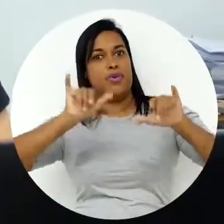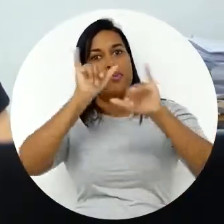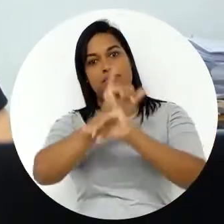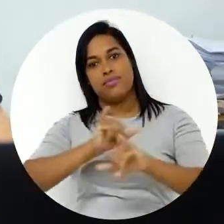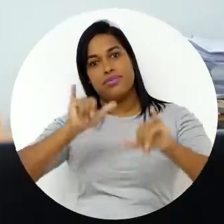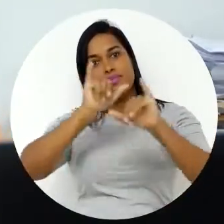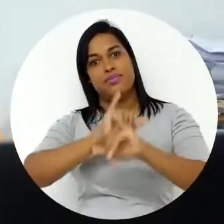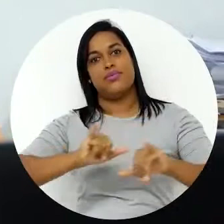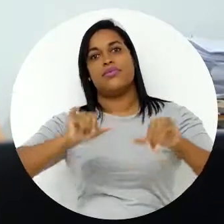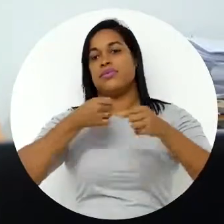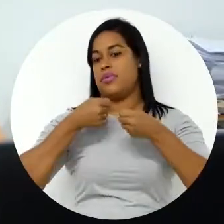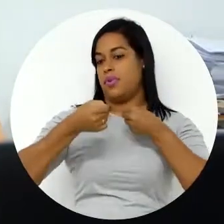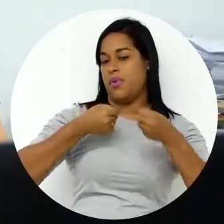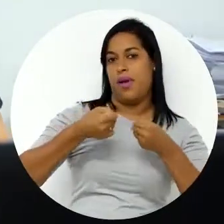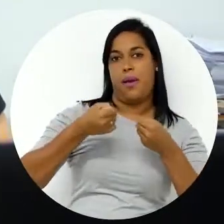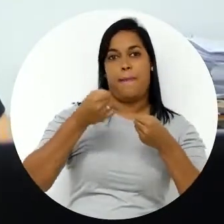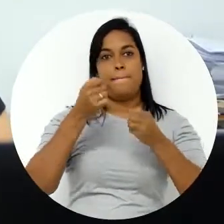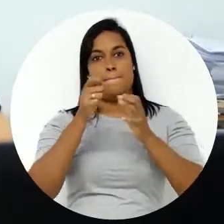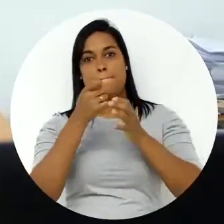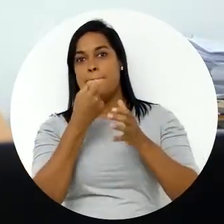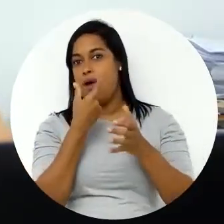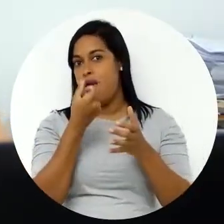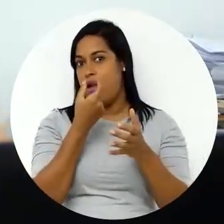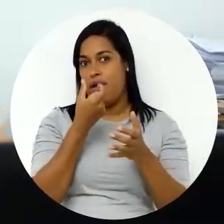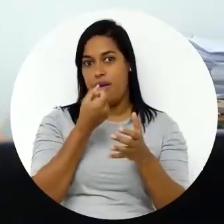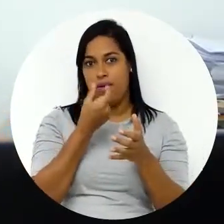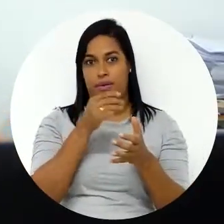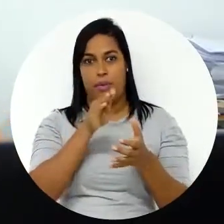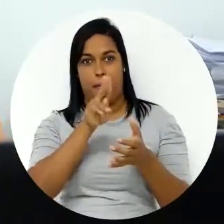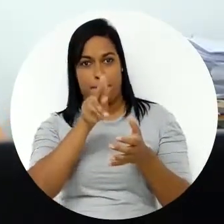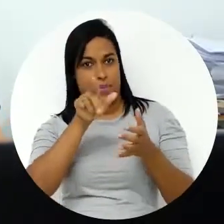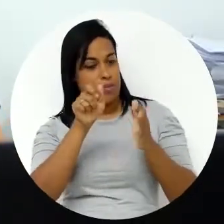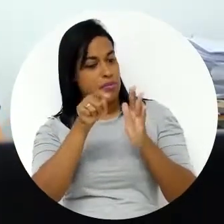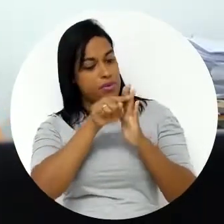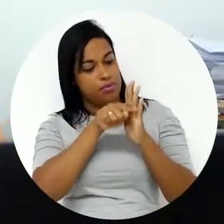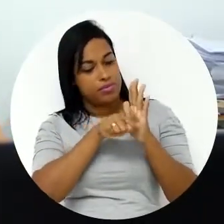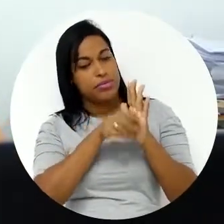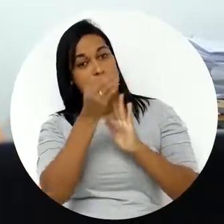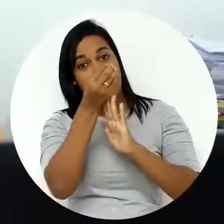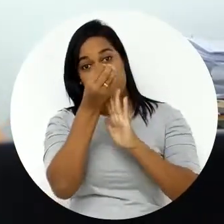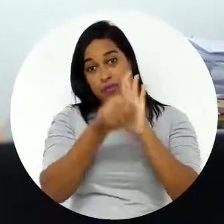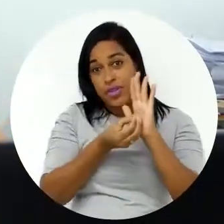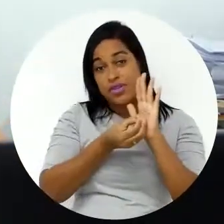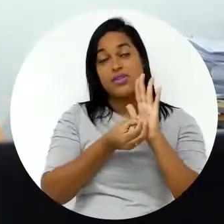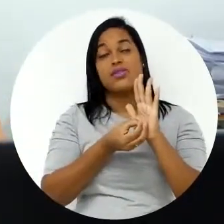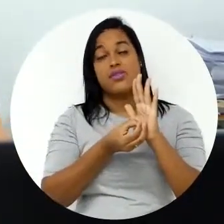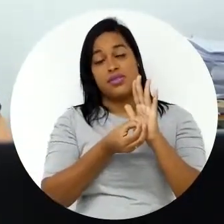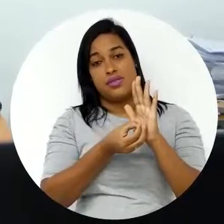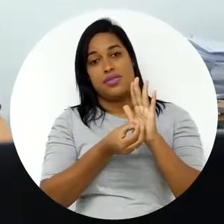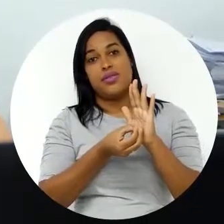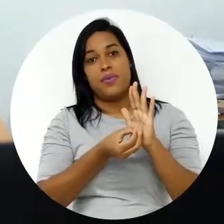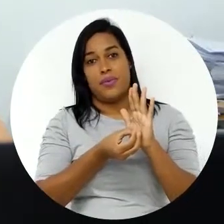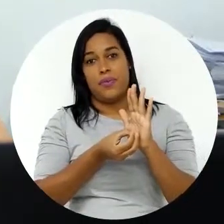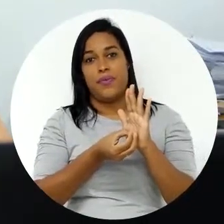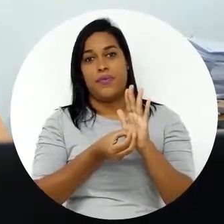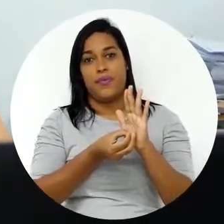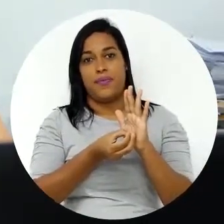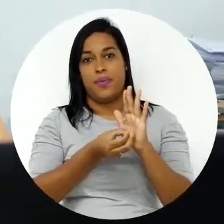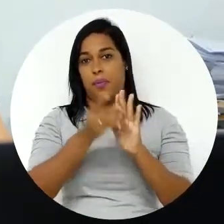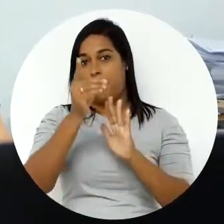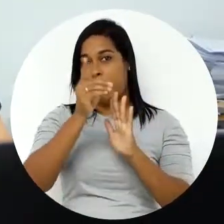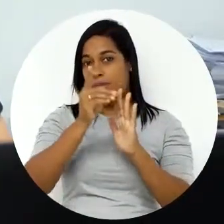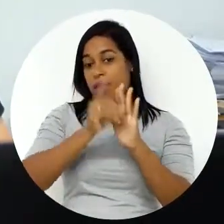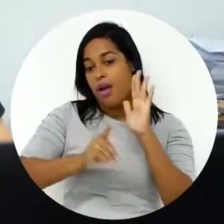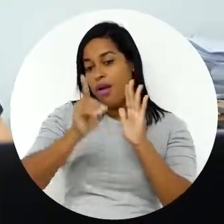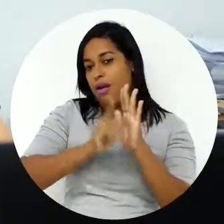propaganda, por exemplo, ou uma bula de remédio, ou um ofício, de onde depende de onde você for,